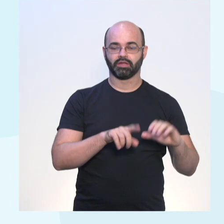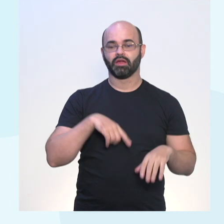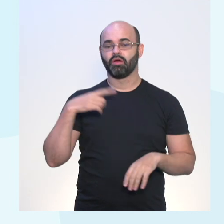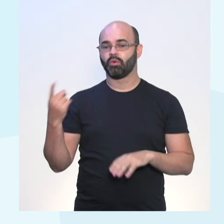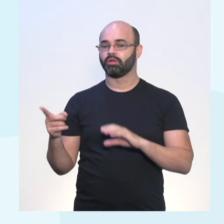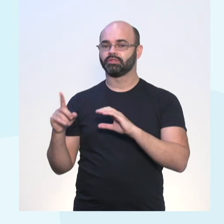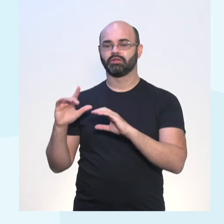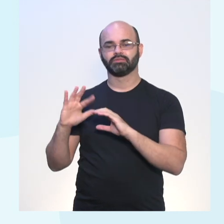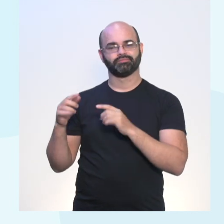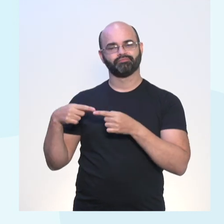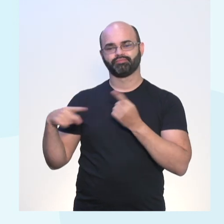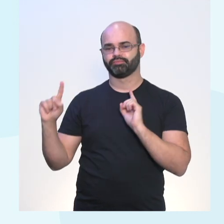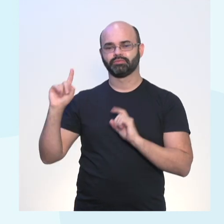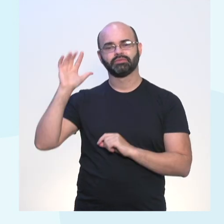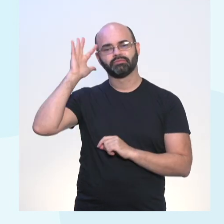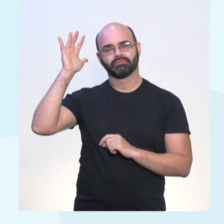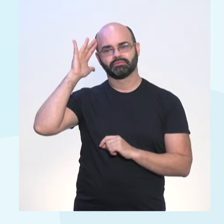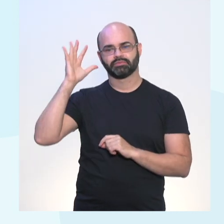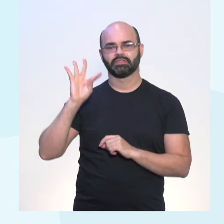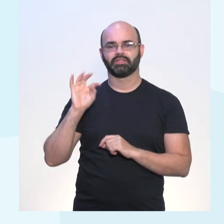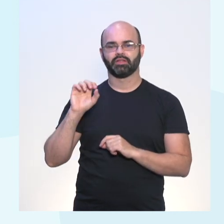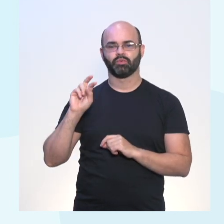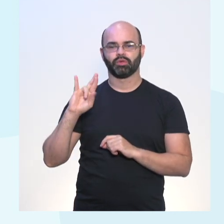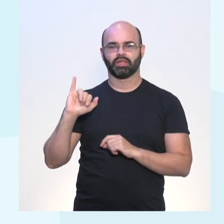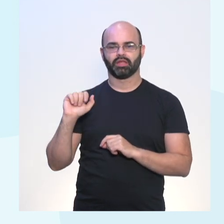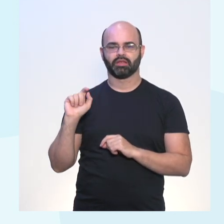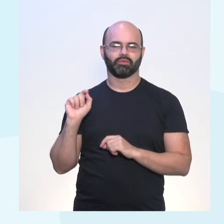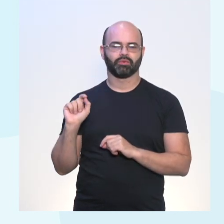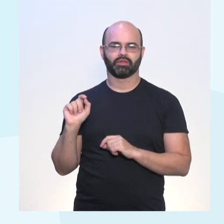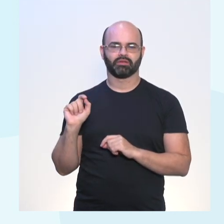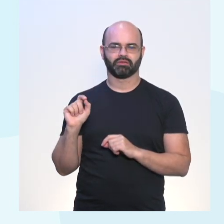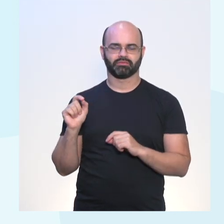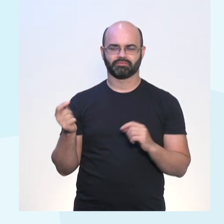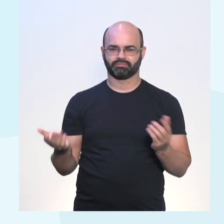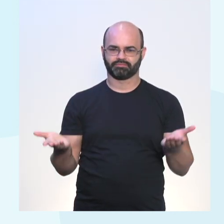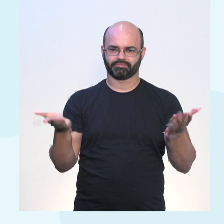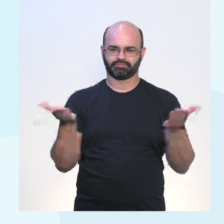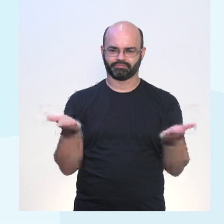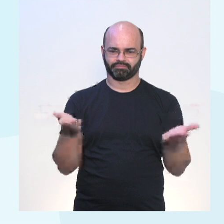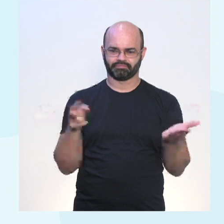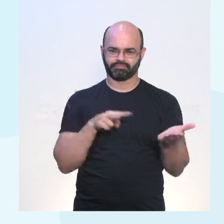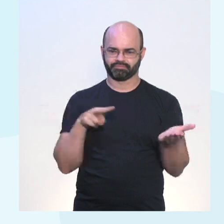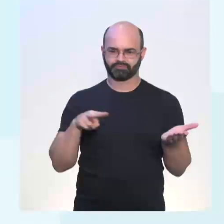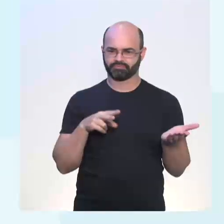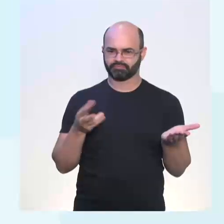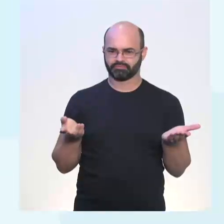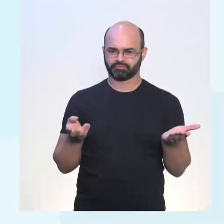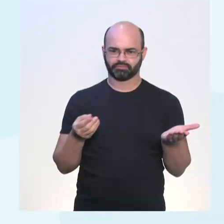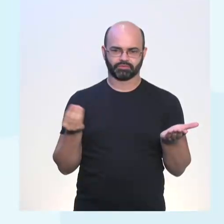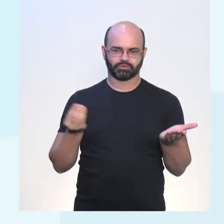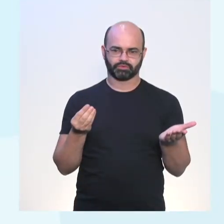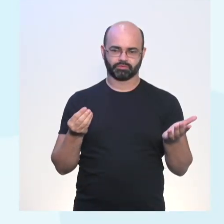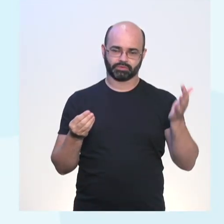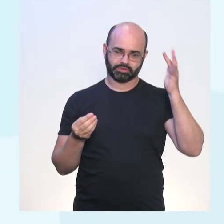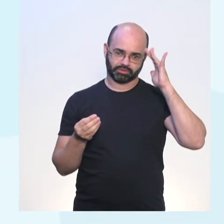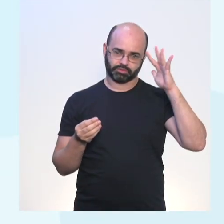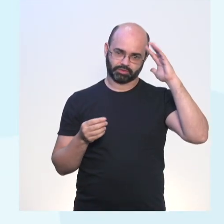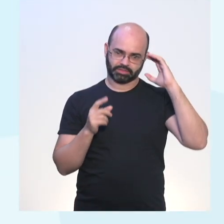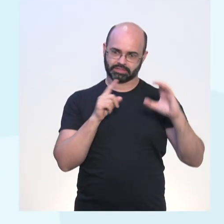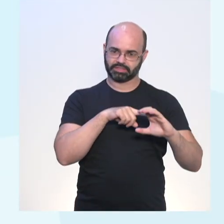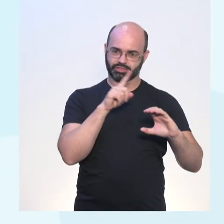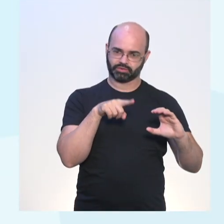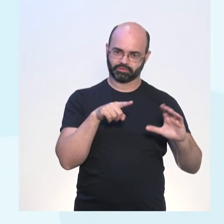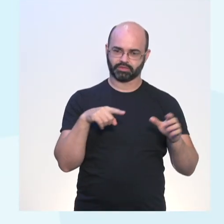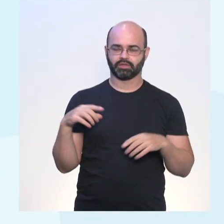científica? Será que nada me permite distinguir? Será que eu tenho que tomar sempre uma teoria científica por uma